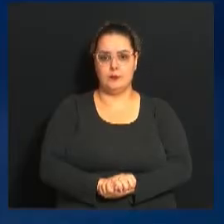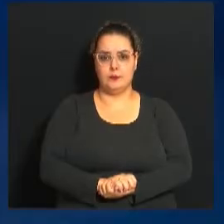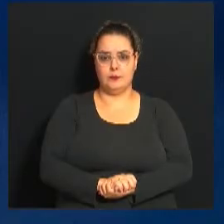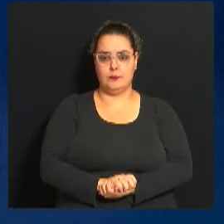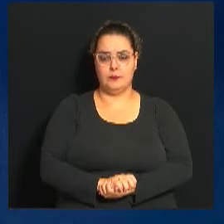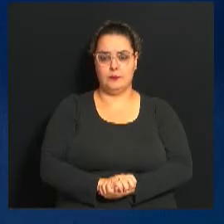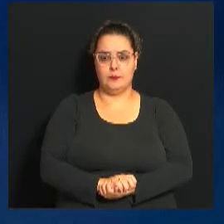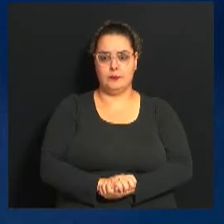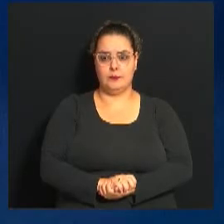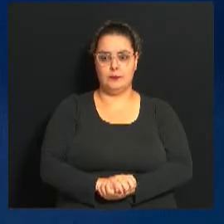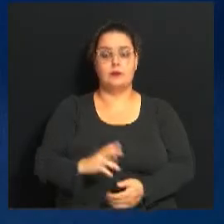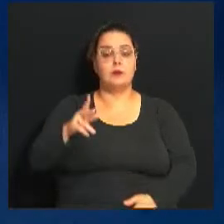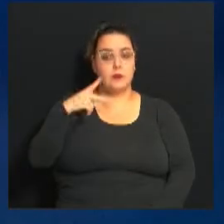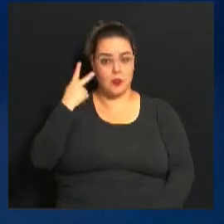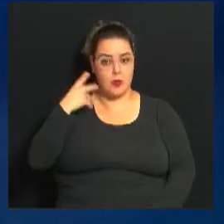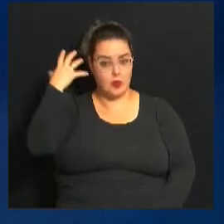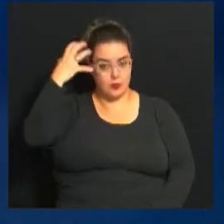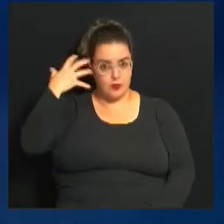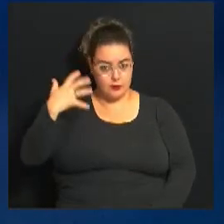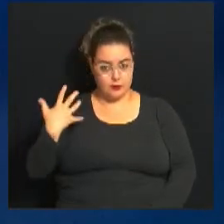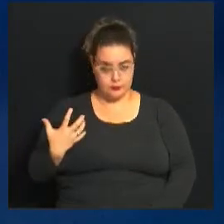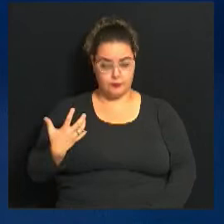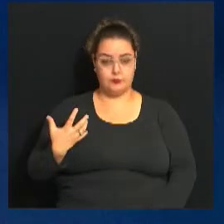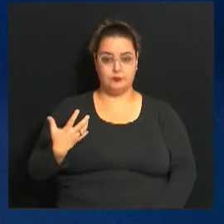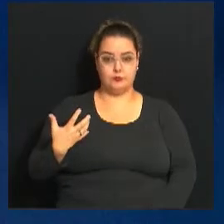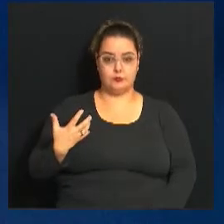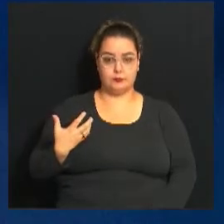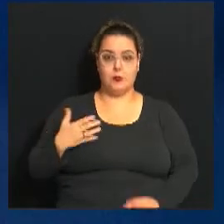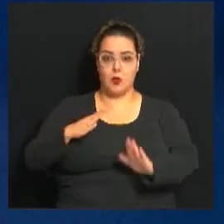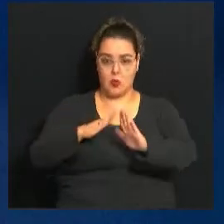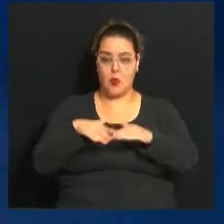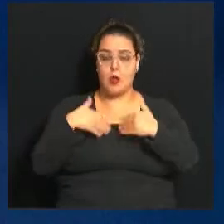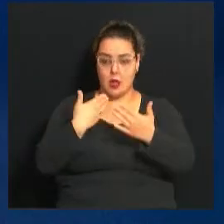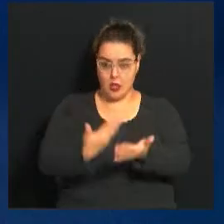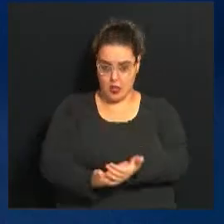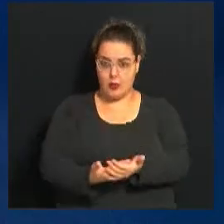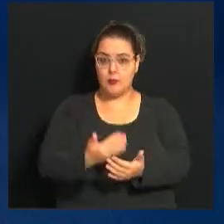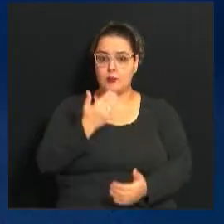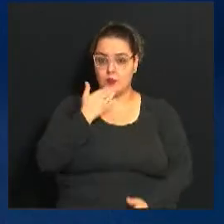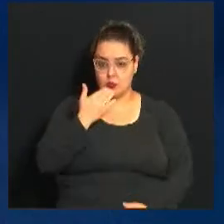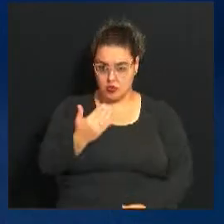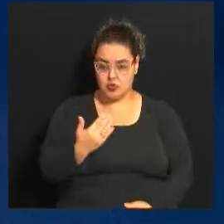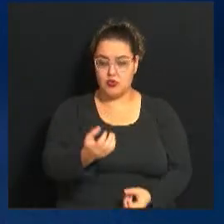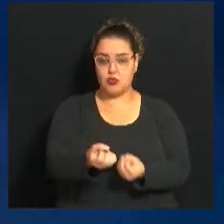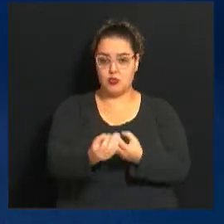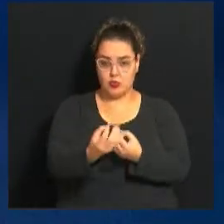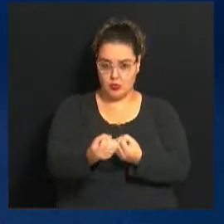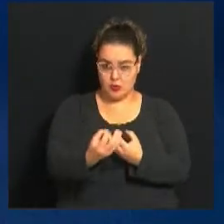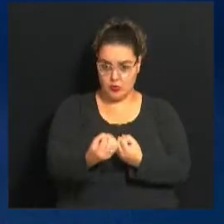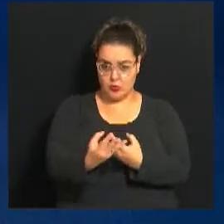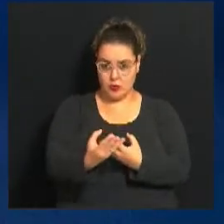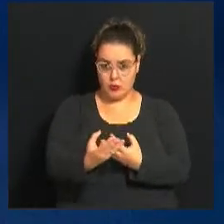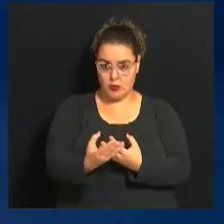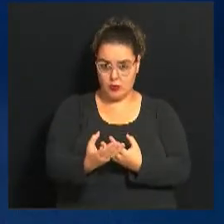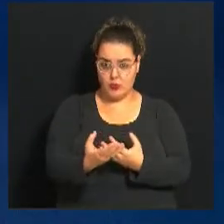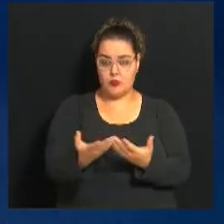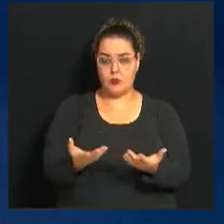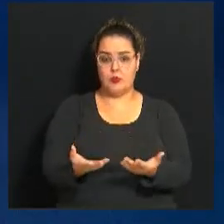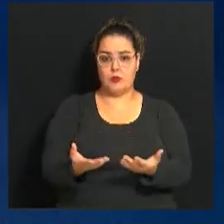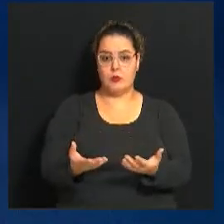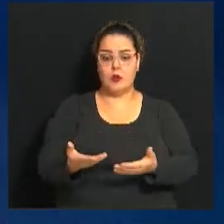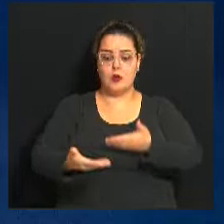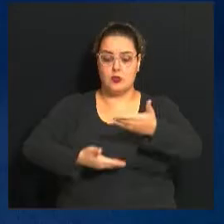A vereadora Guida Calisto protocolou um requerimento solicitando informações sobre a cessão de servidores